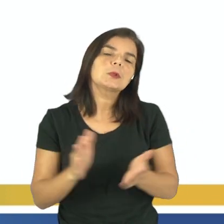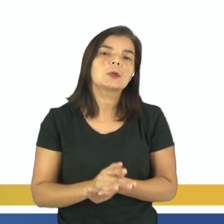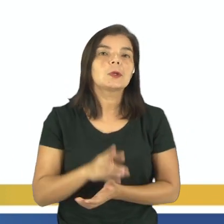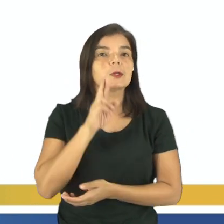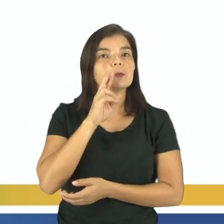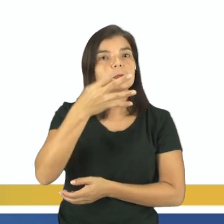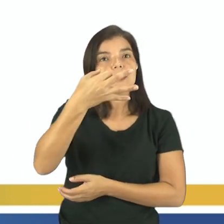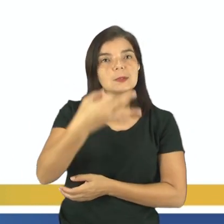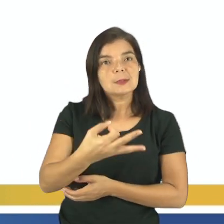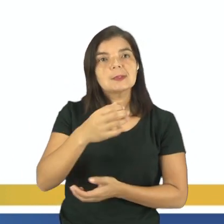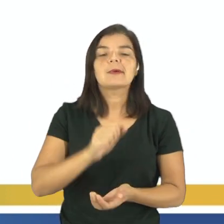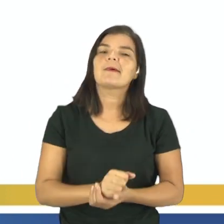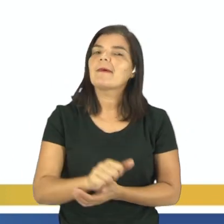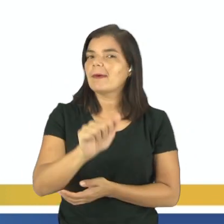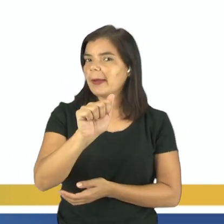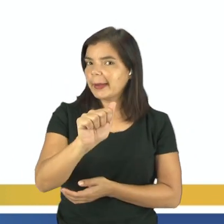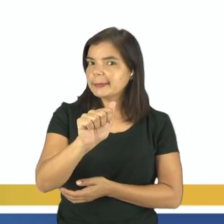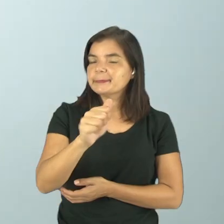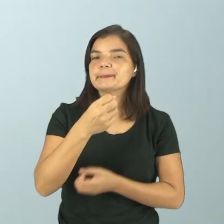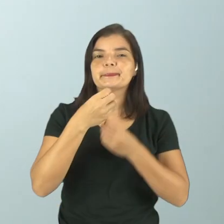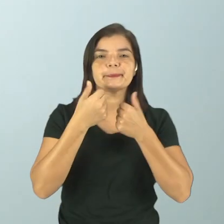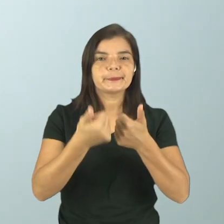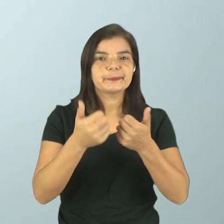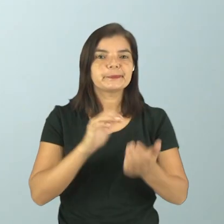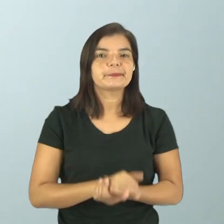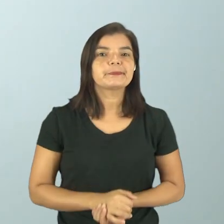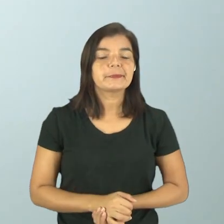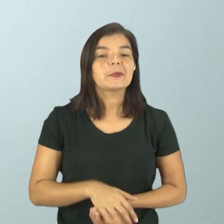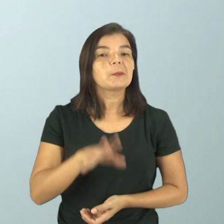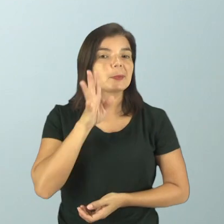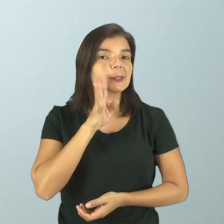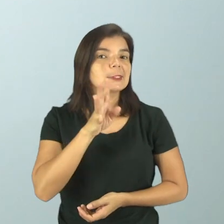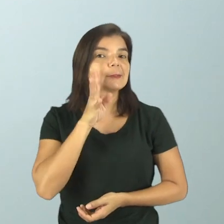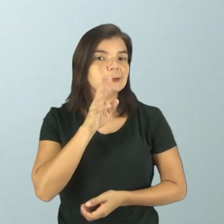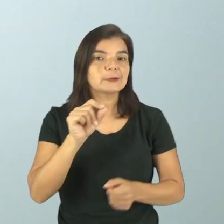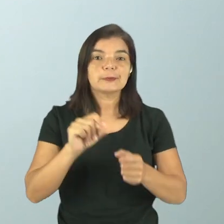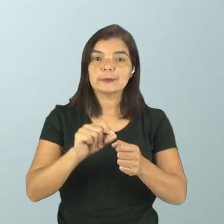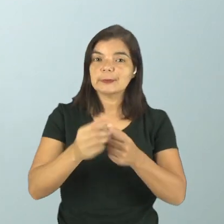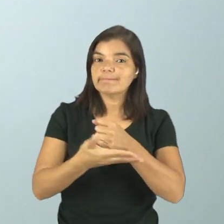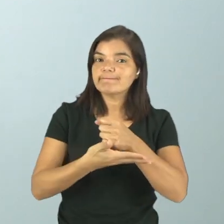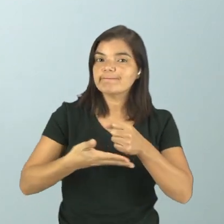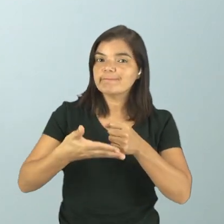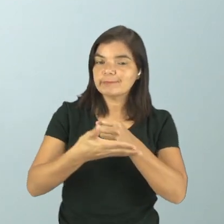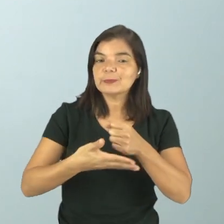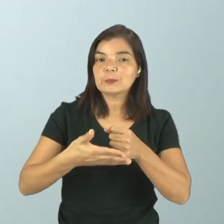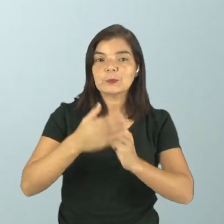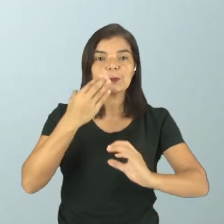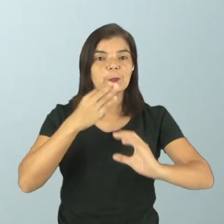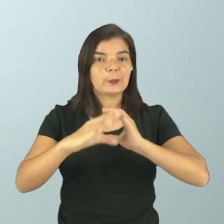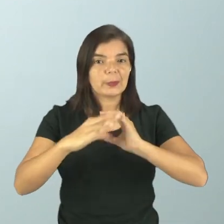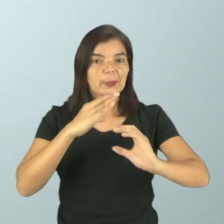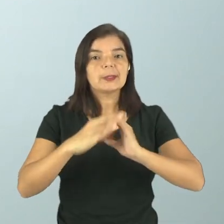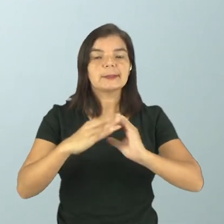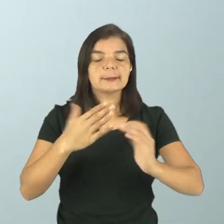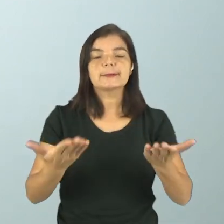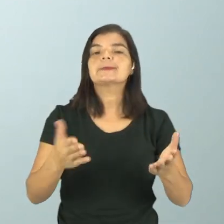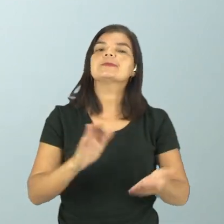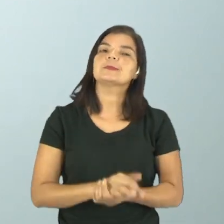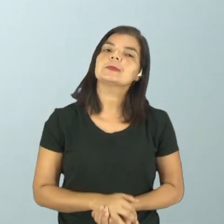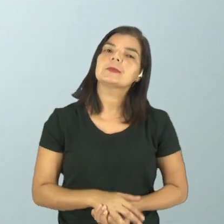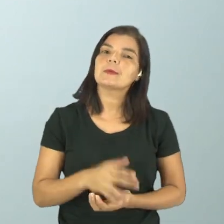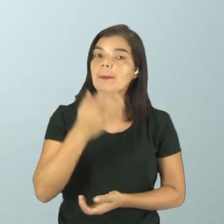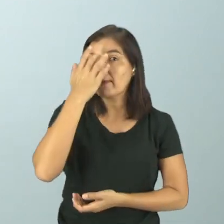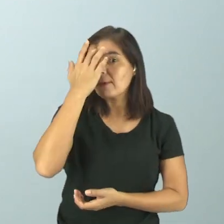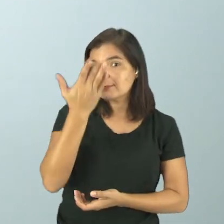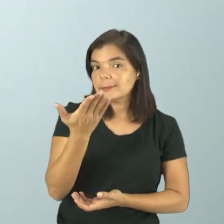Gabarito é a letra A. Muito bem. Ele fica mais divertido quando ele é feito com base em canções, né? Em músicas. Fica até